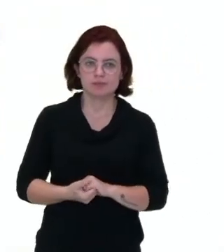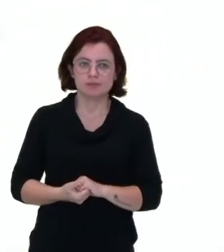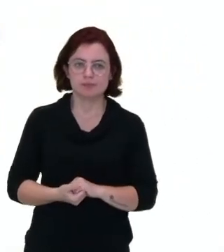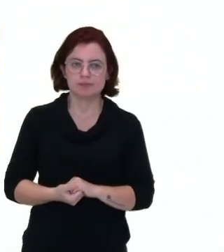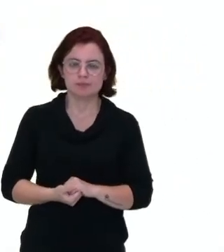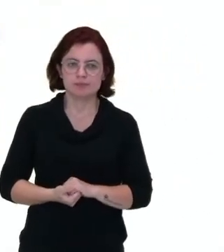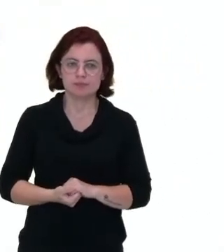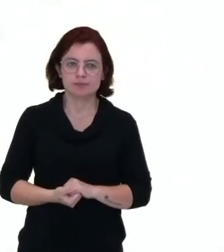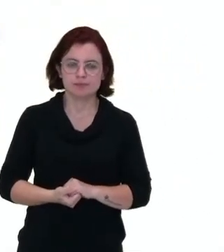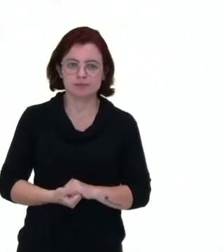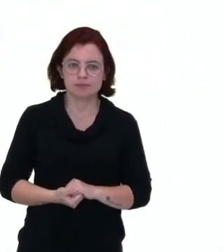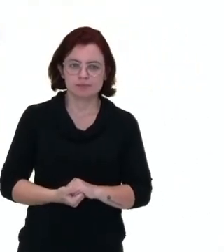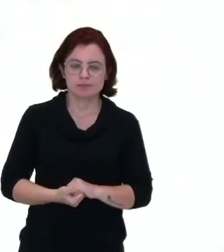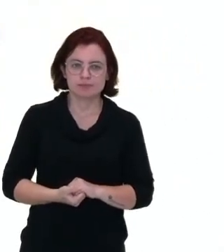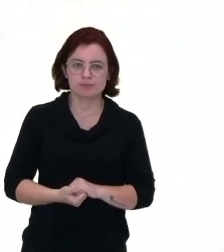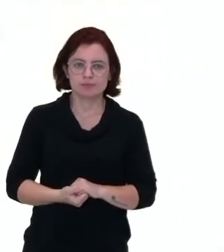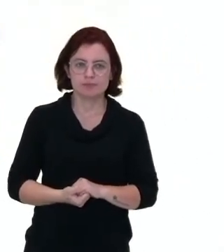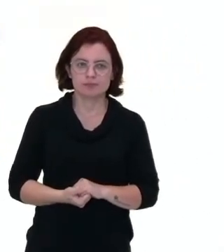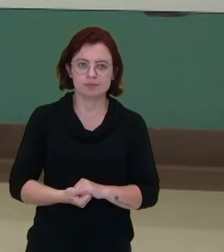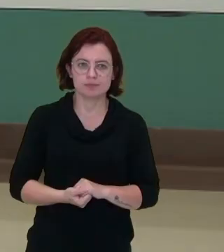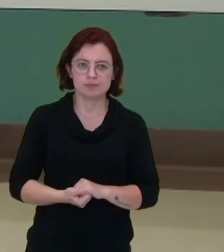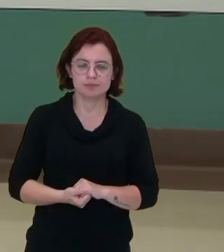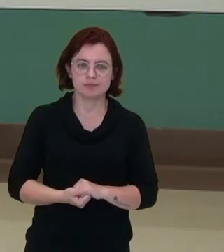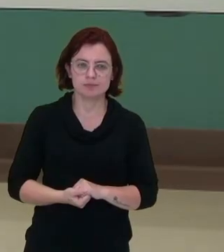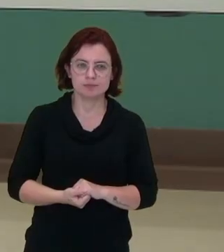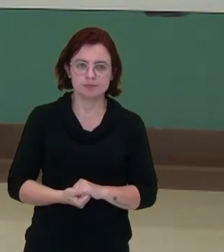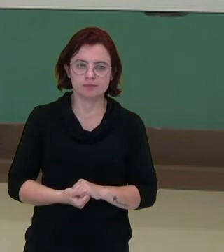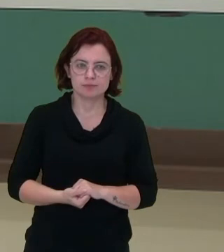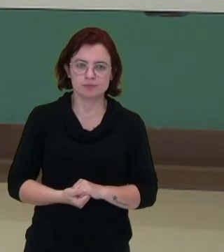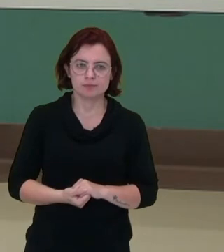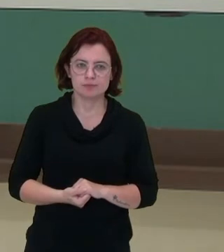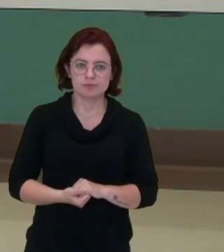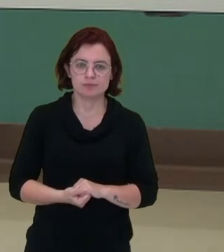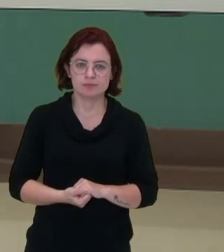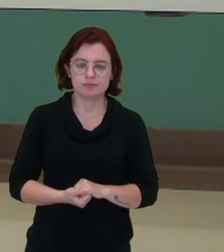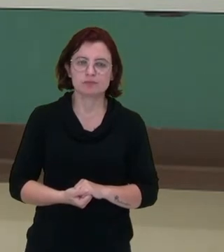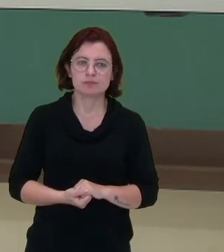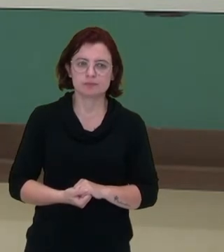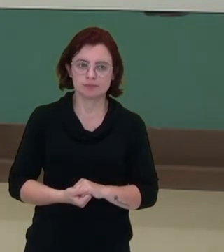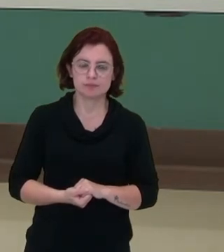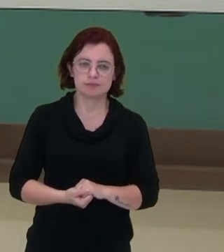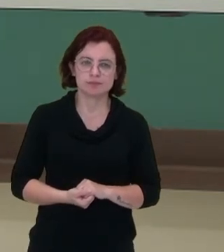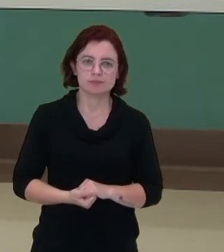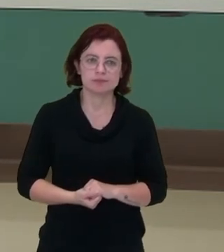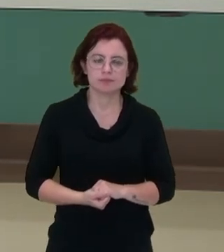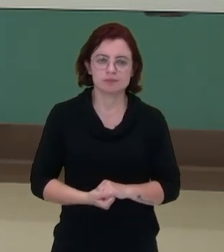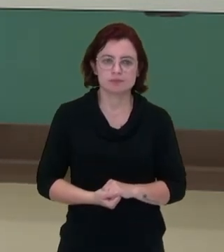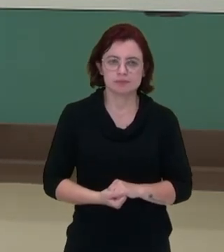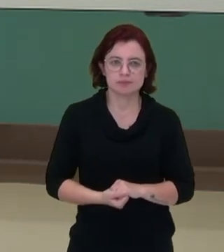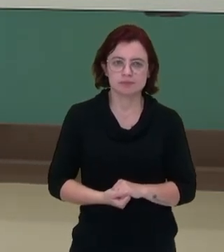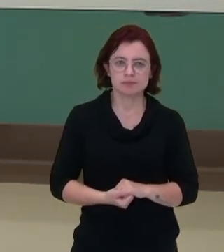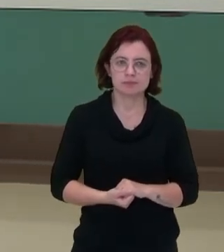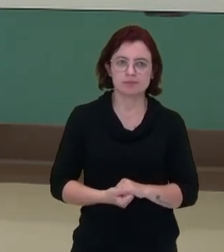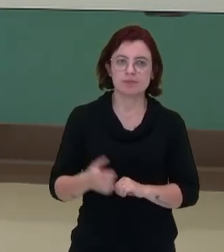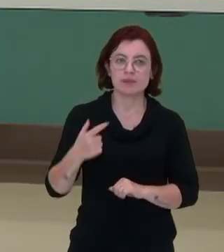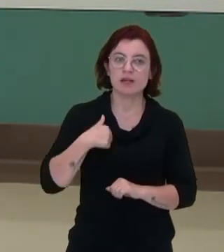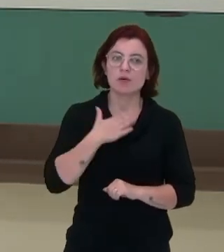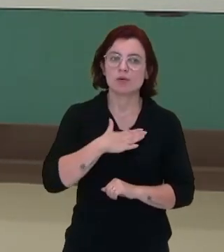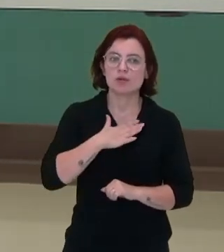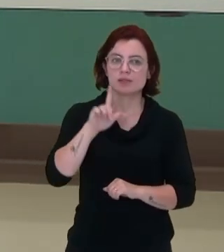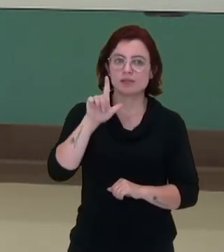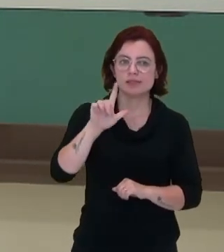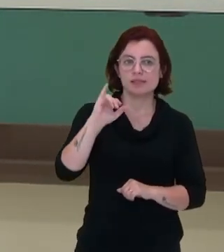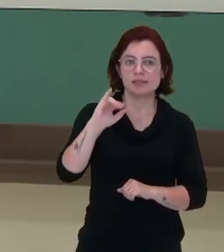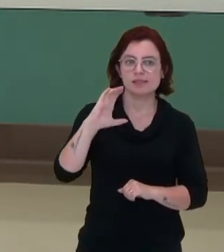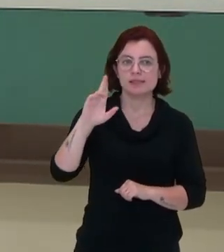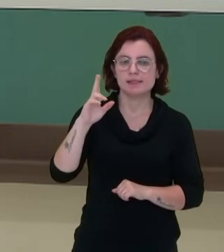e o Chess24, tá? São exemplos de sites para você jogar xadrez. Eu indico bastante o